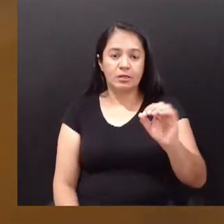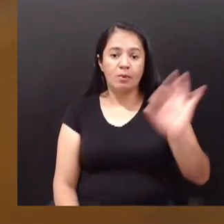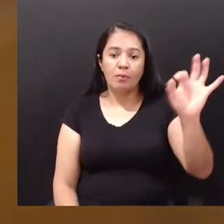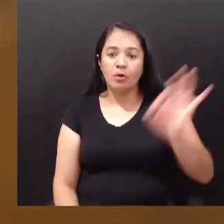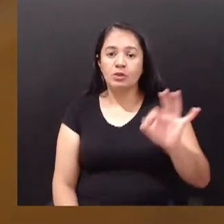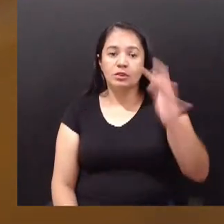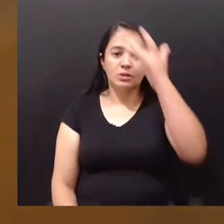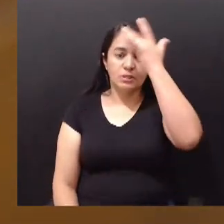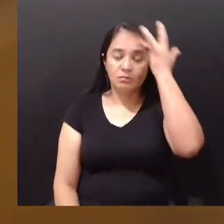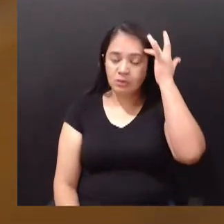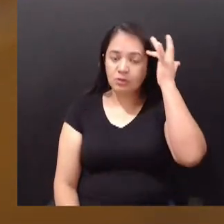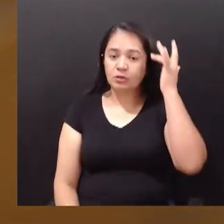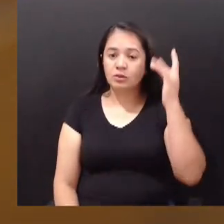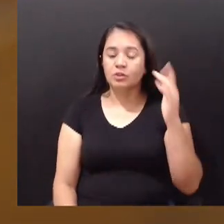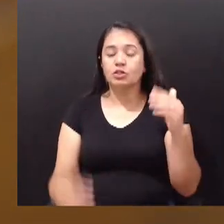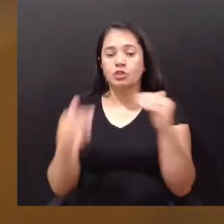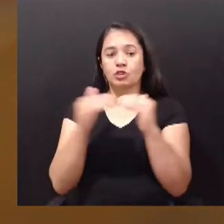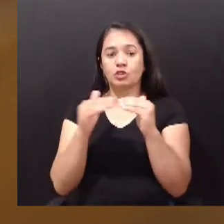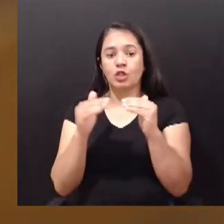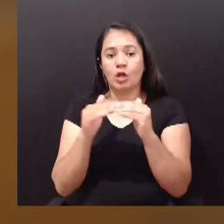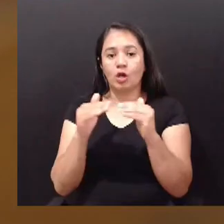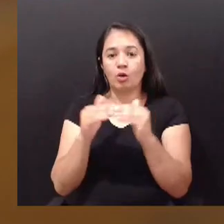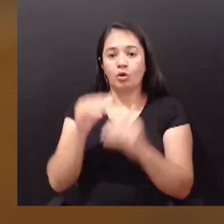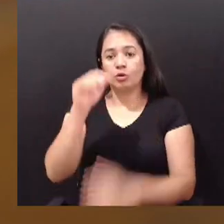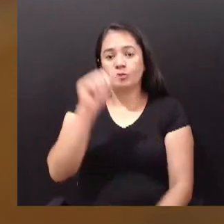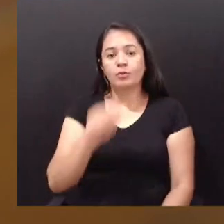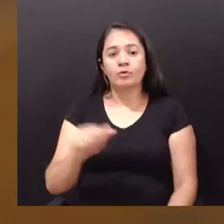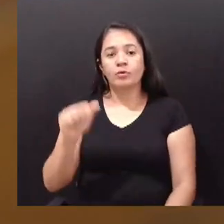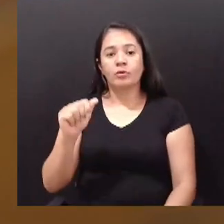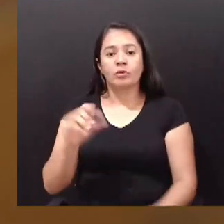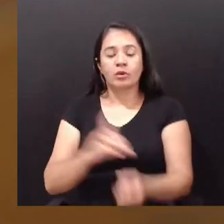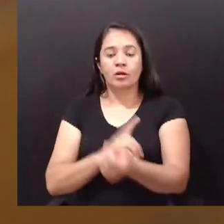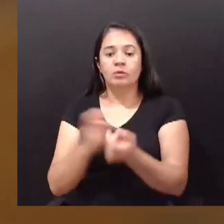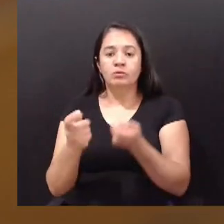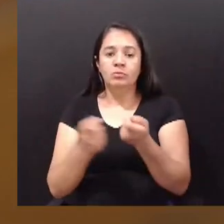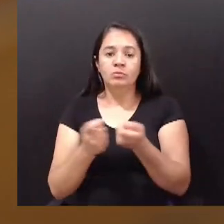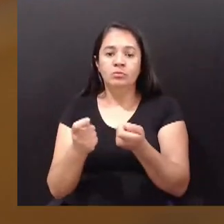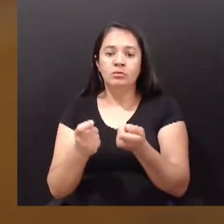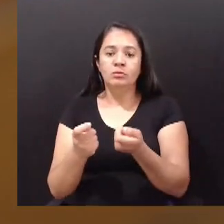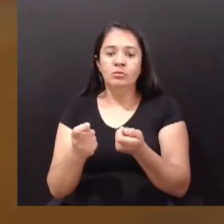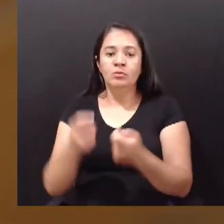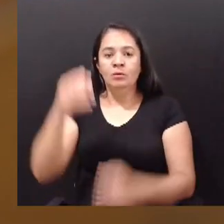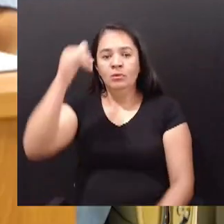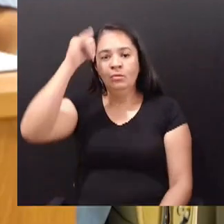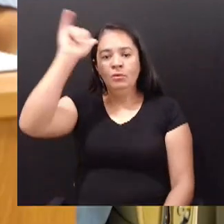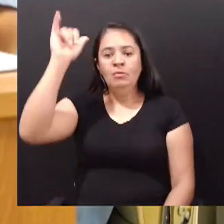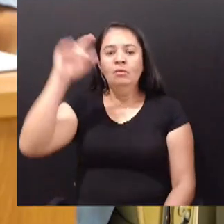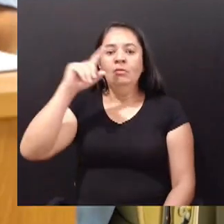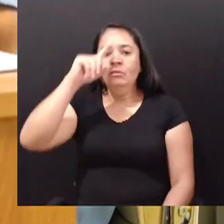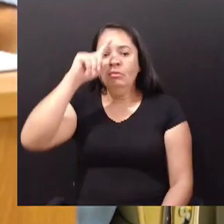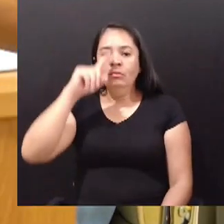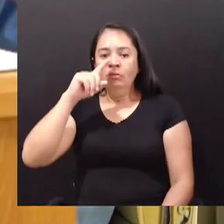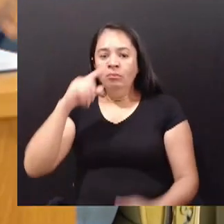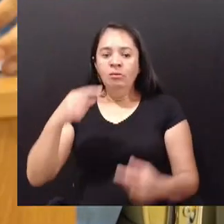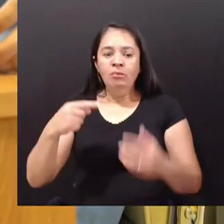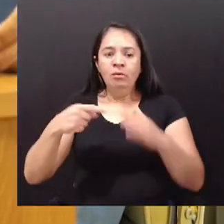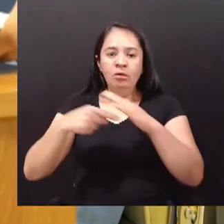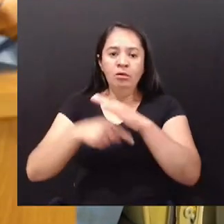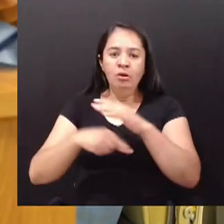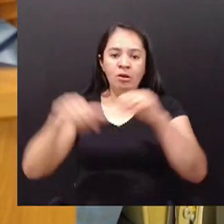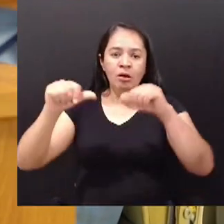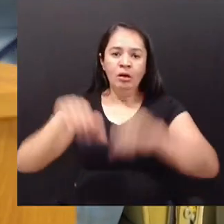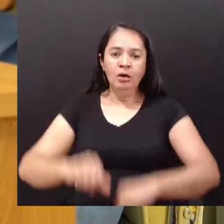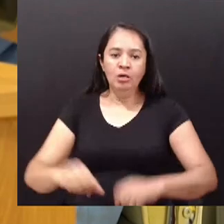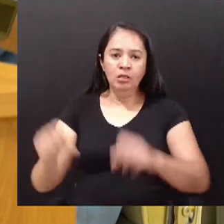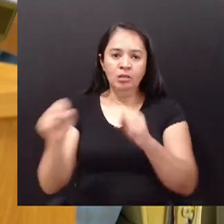Sociedade Brasileira de Diabetes, o controle frequente evita riscos de complicações e pode garantir mais